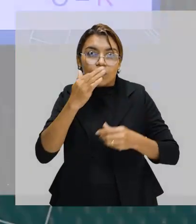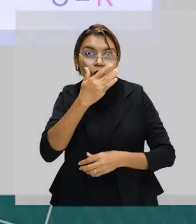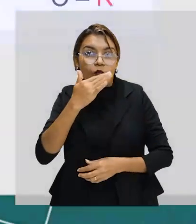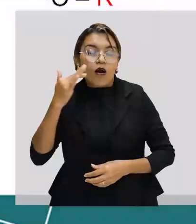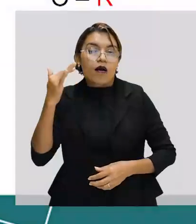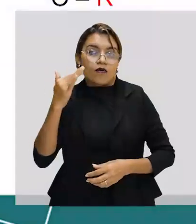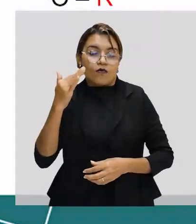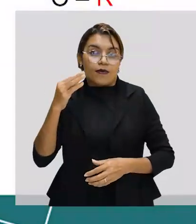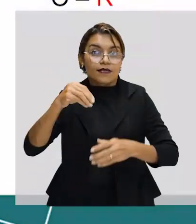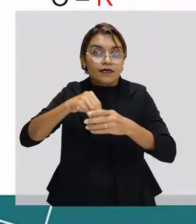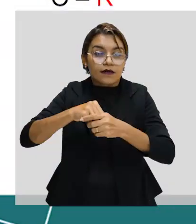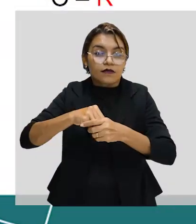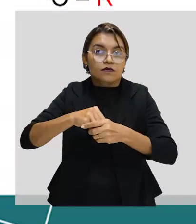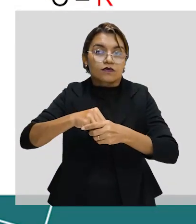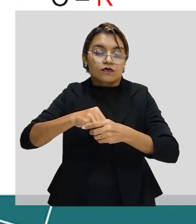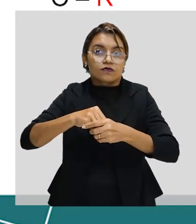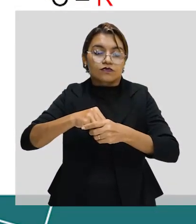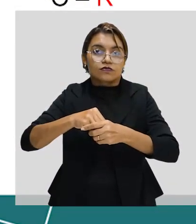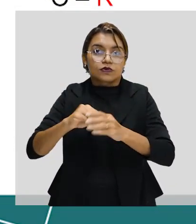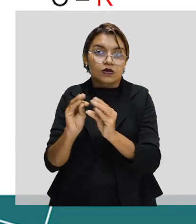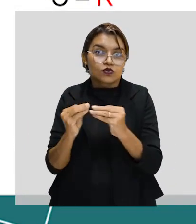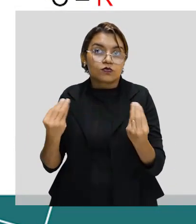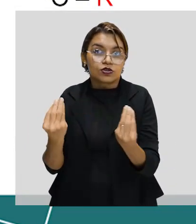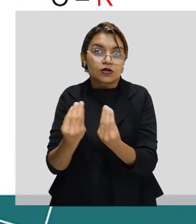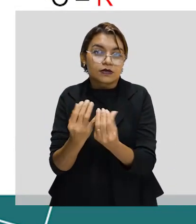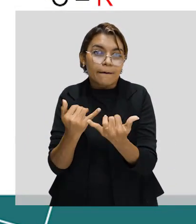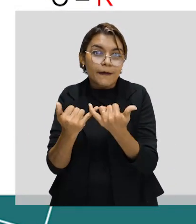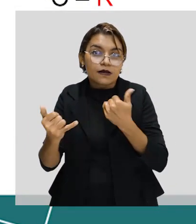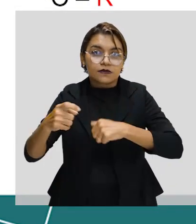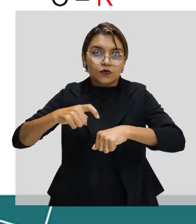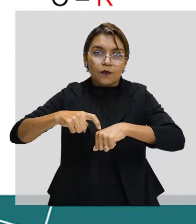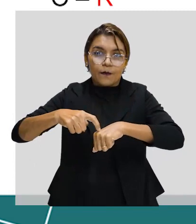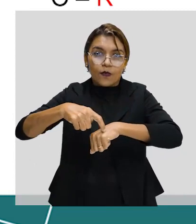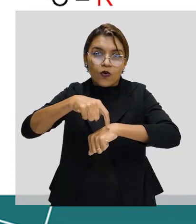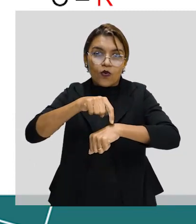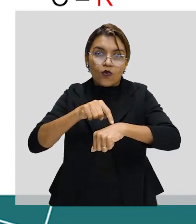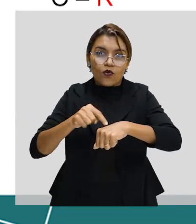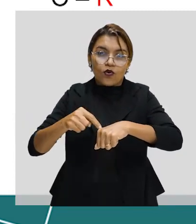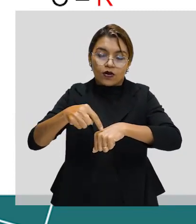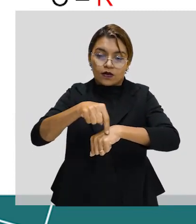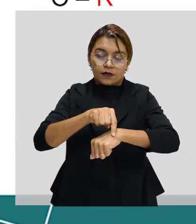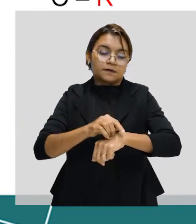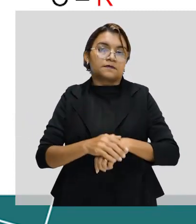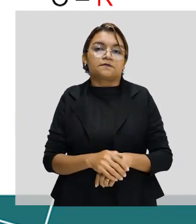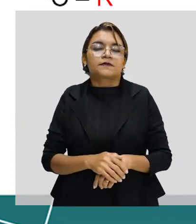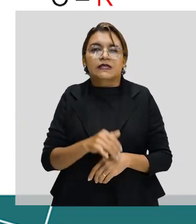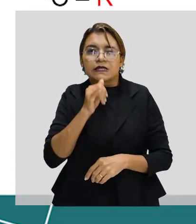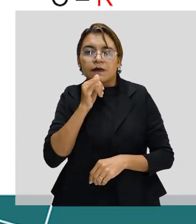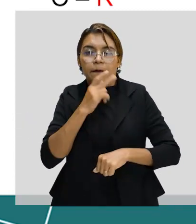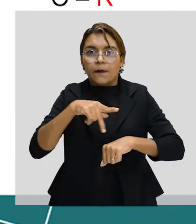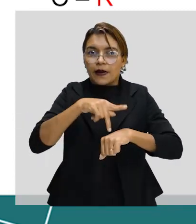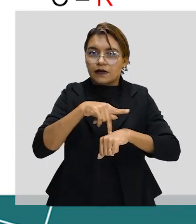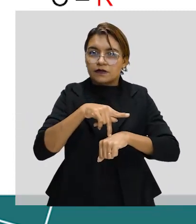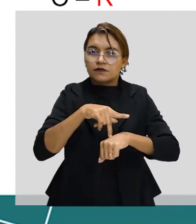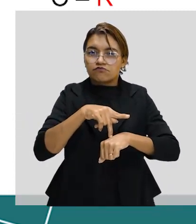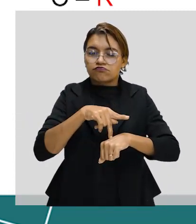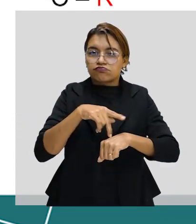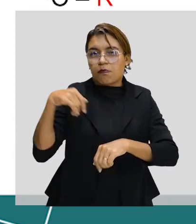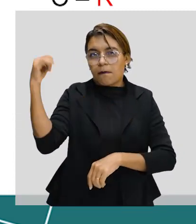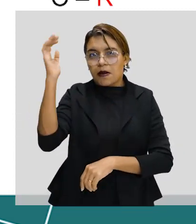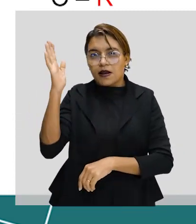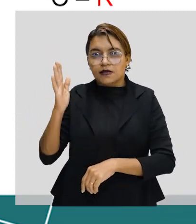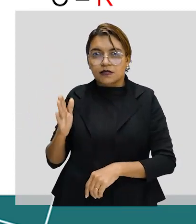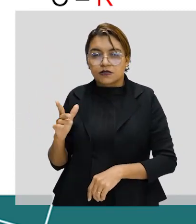sabemos que o nosso país, boa parte do território vai apresentar o